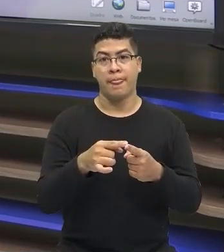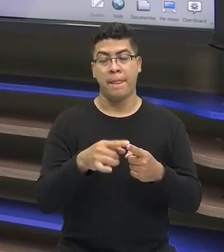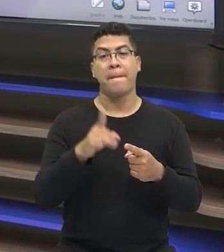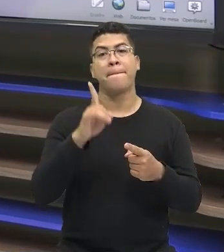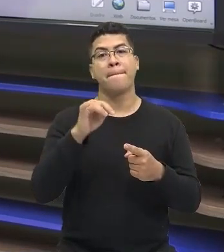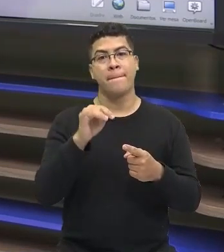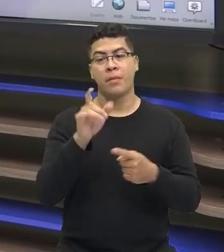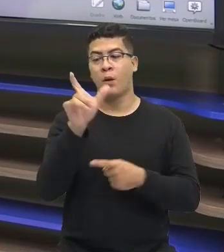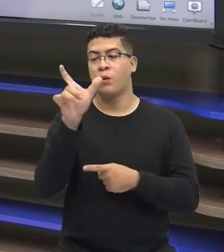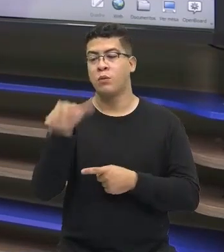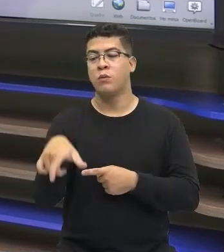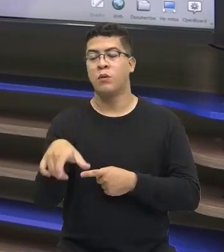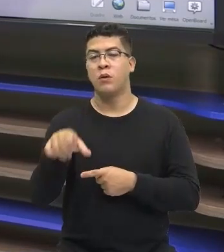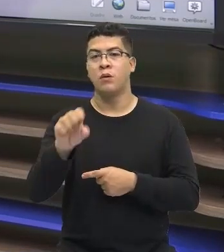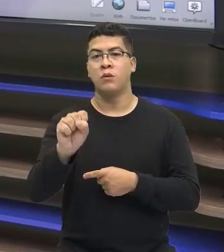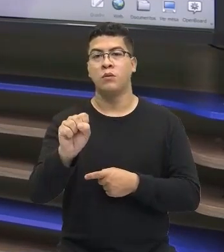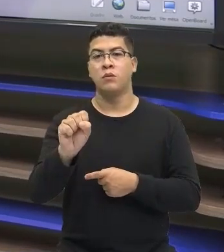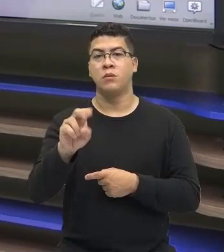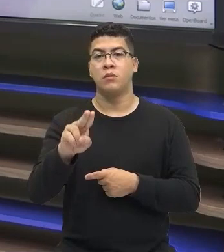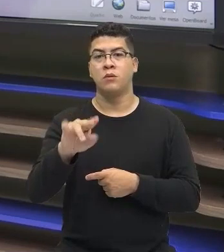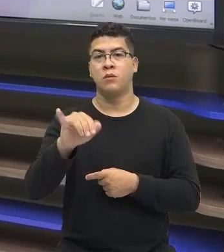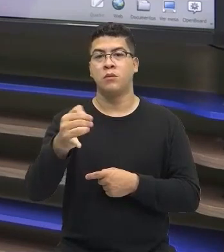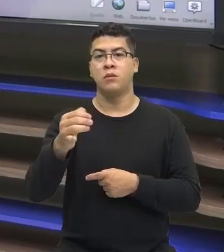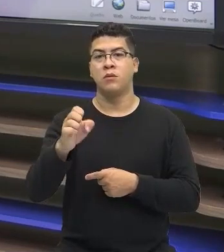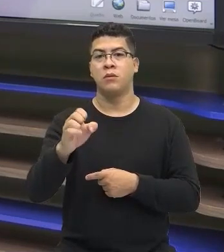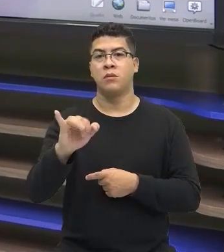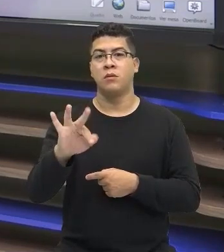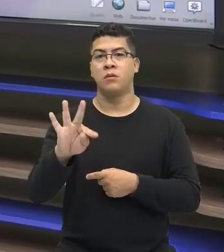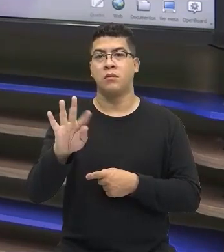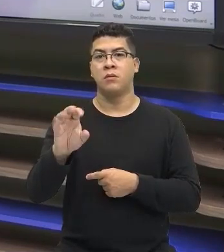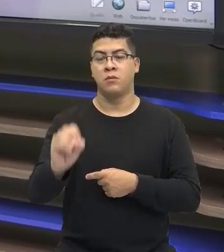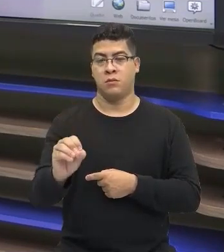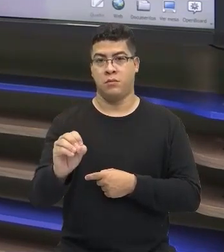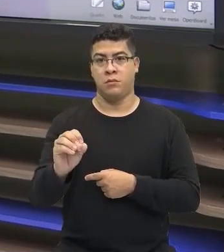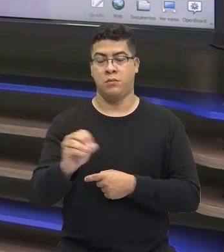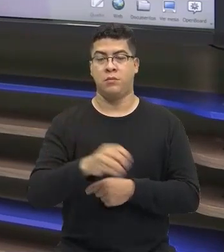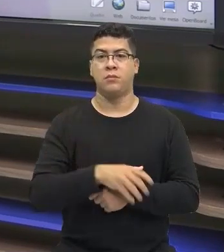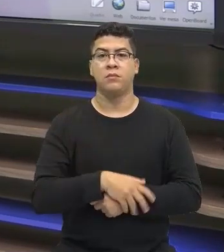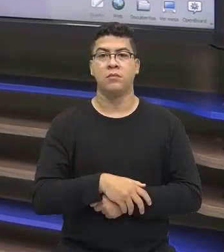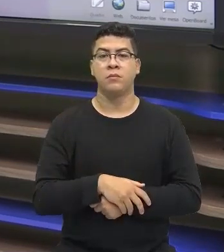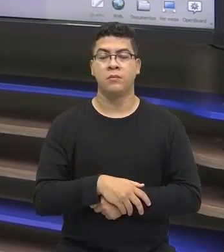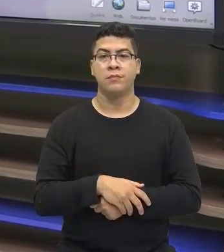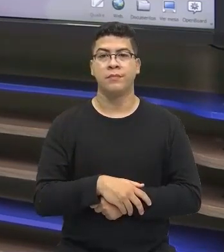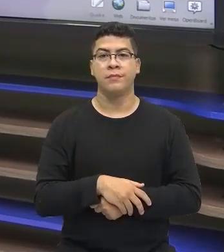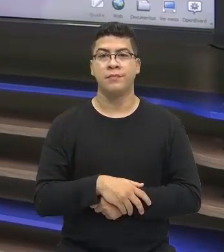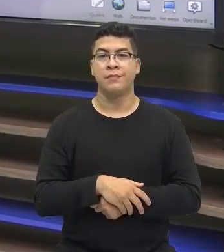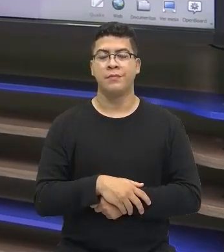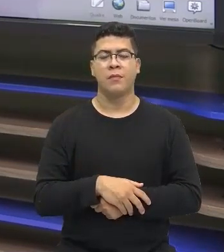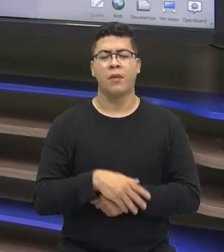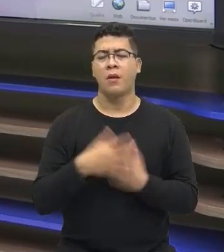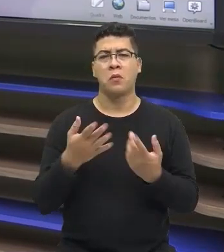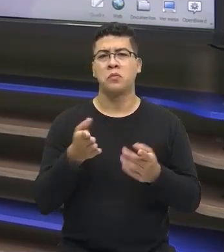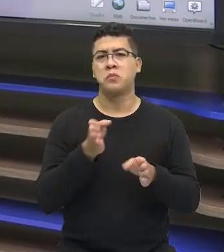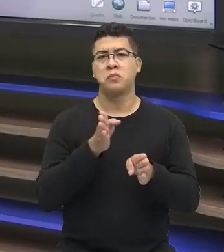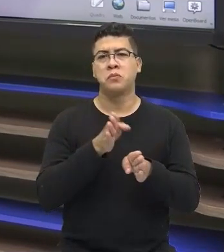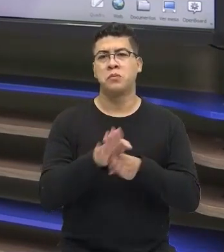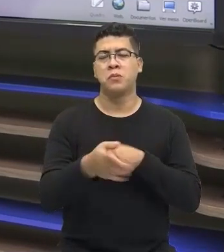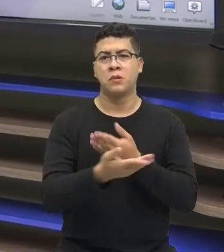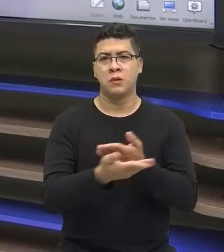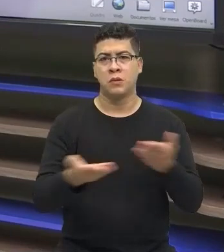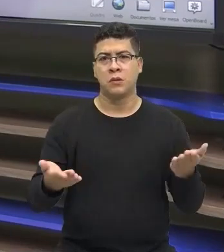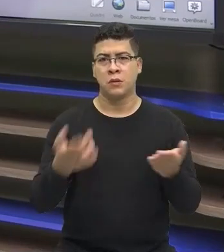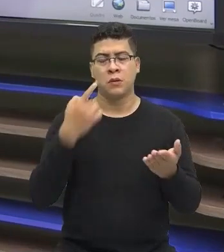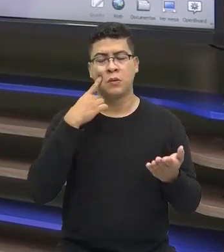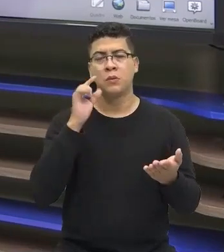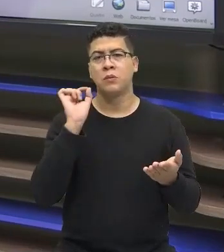na oração subordinada. Então, olha só, vamos indicar para você, primeiramente aqui eu vou mostrar